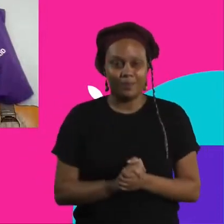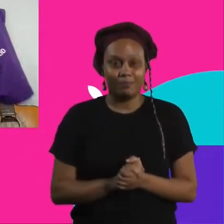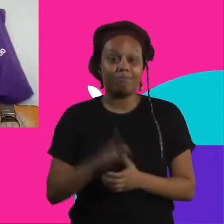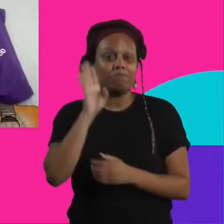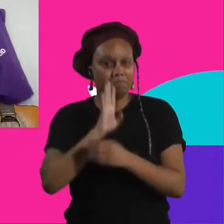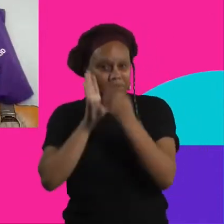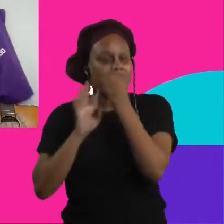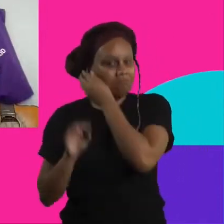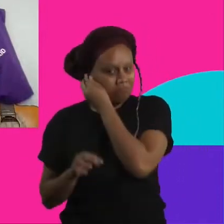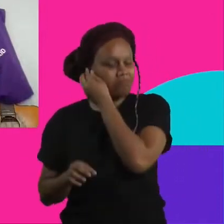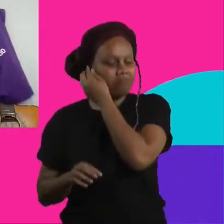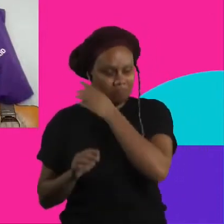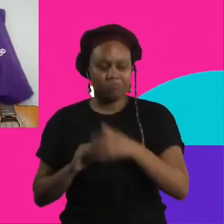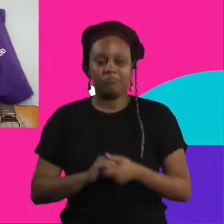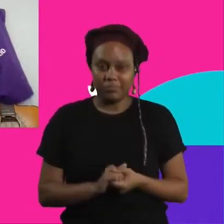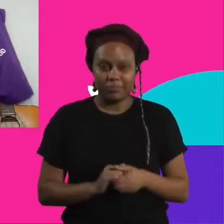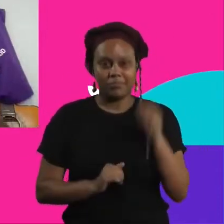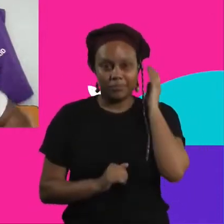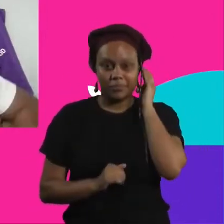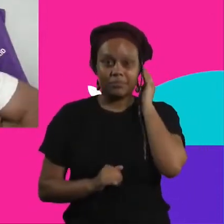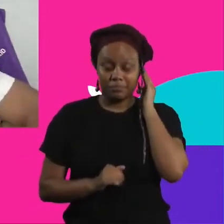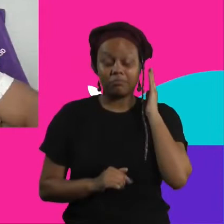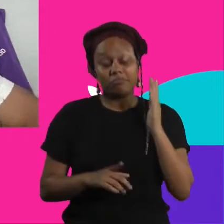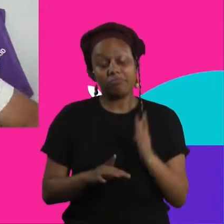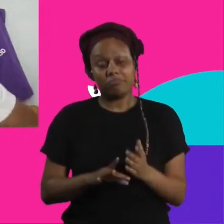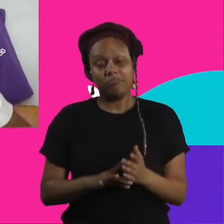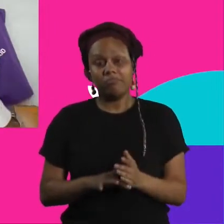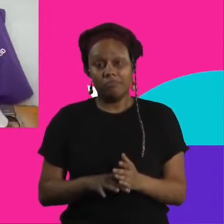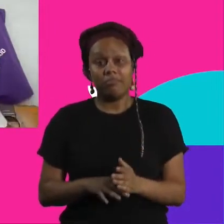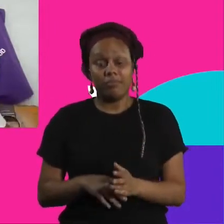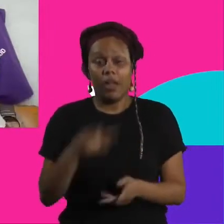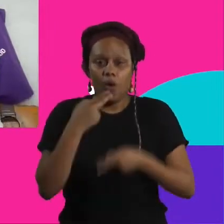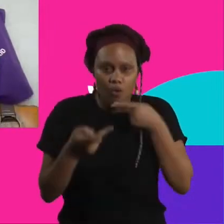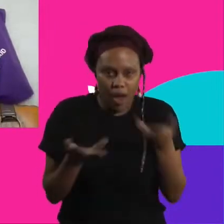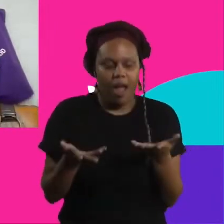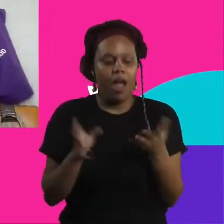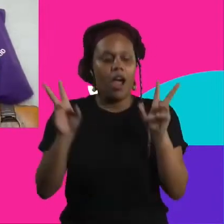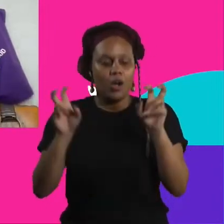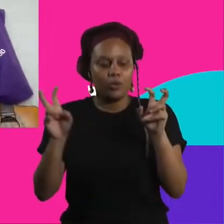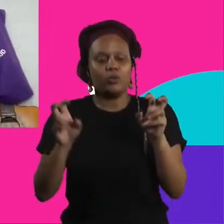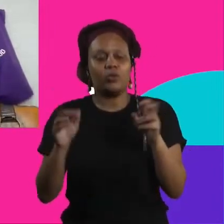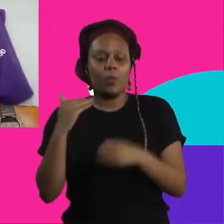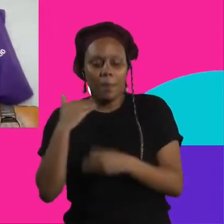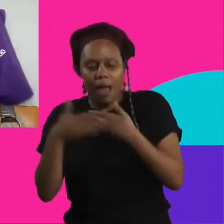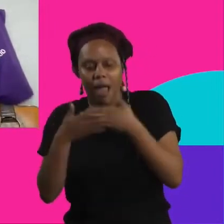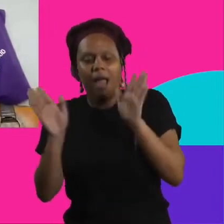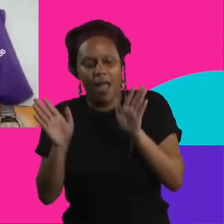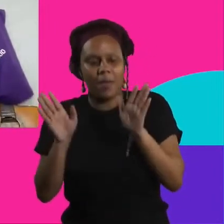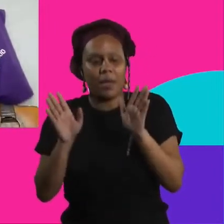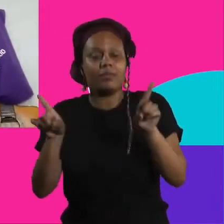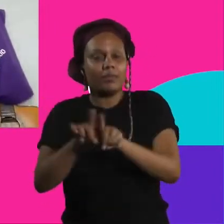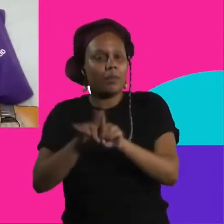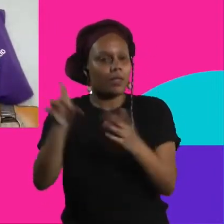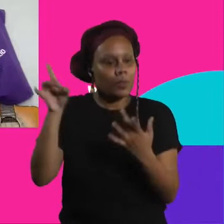Legal, Fausto. Então acho que vale o mesmo comentário aí que o Alonso fez do Open Banking, vale para as criptomoedas, né? Eu vou tentar trazer